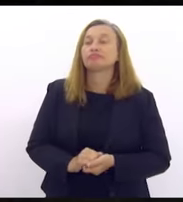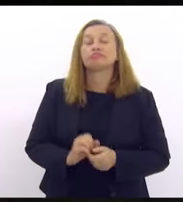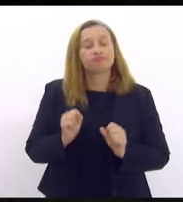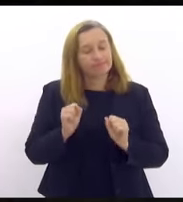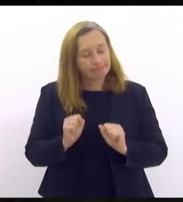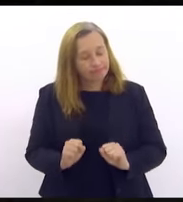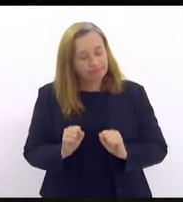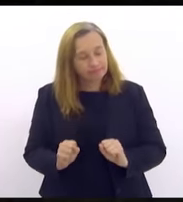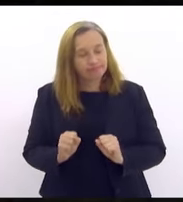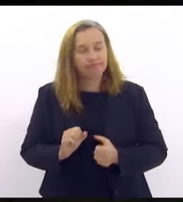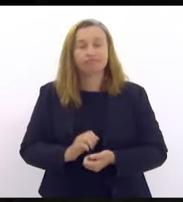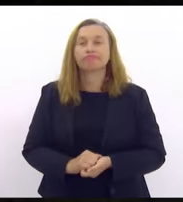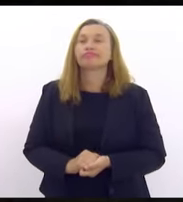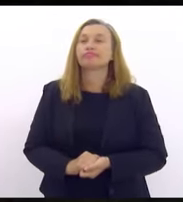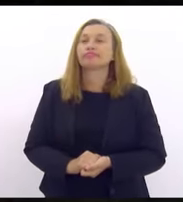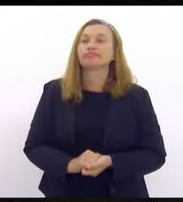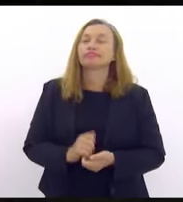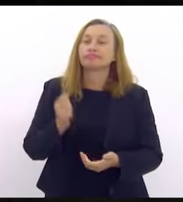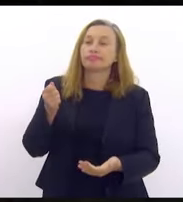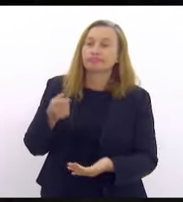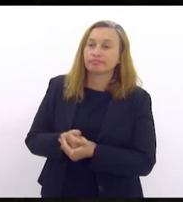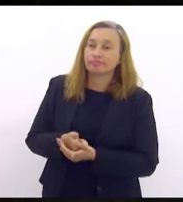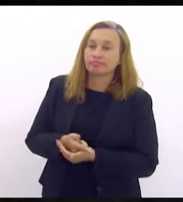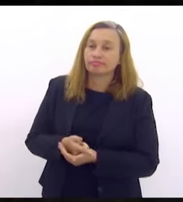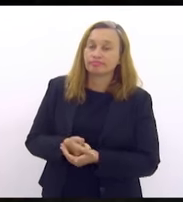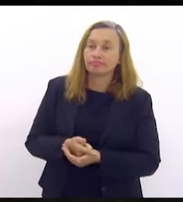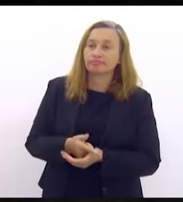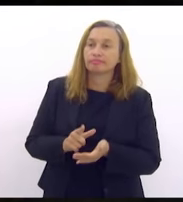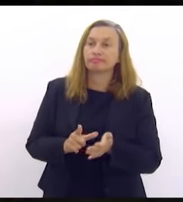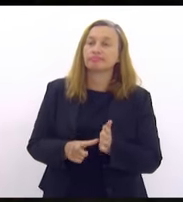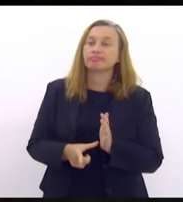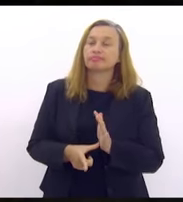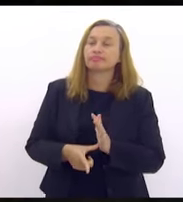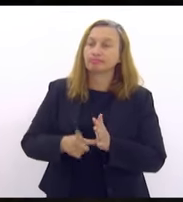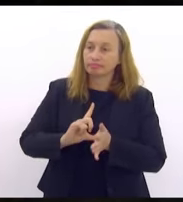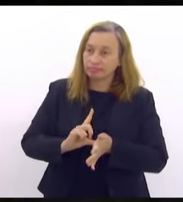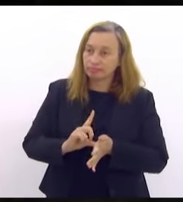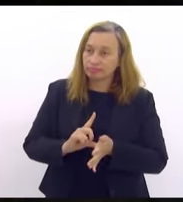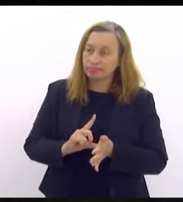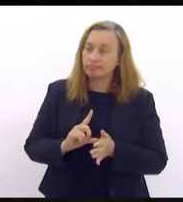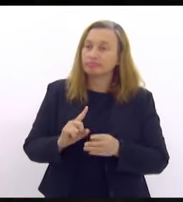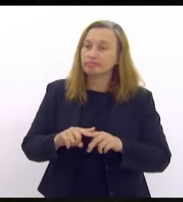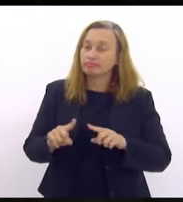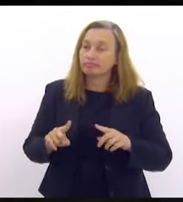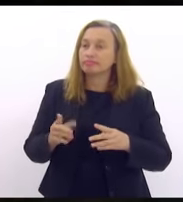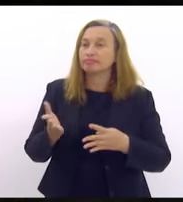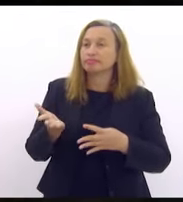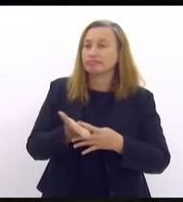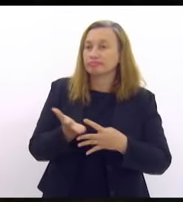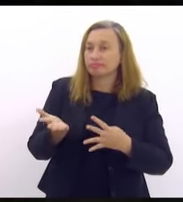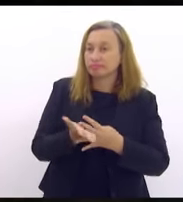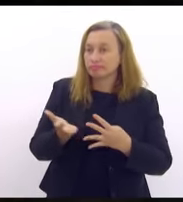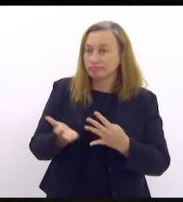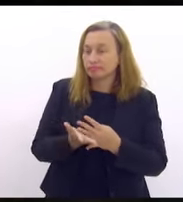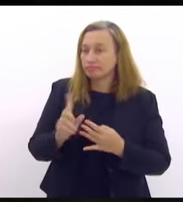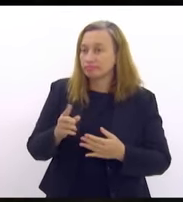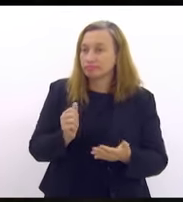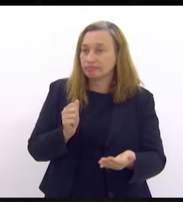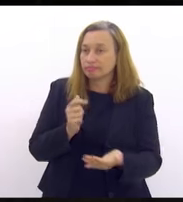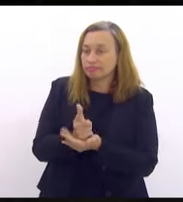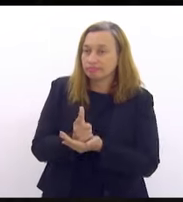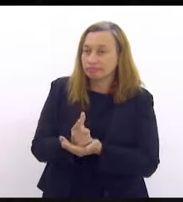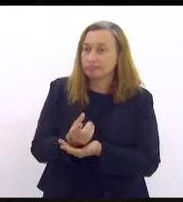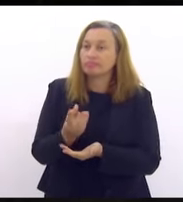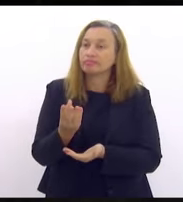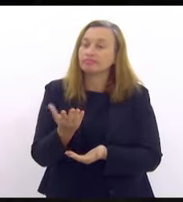pudesse eh pagar adiantado ainda que parcial Lógico que não entregando o dinheiro na mão do